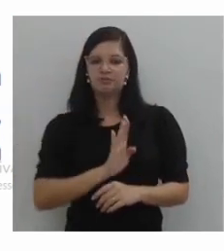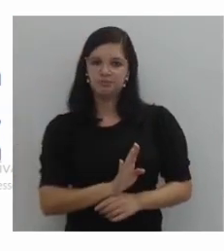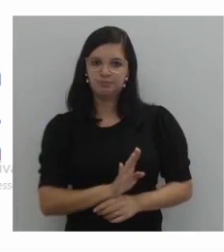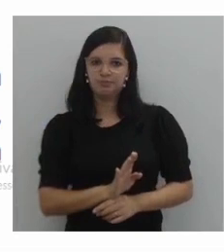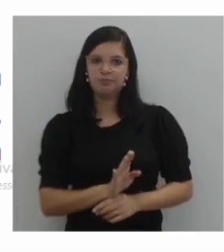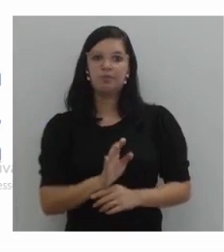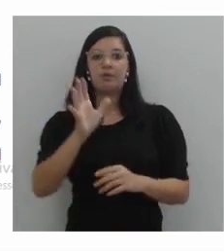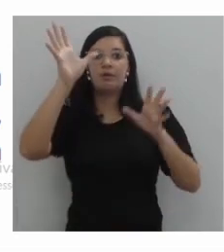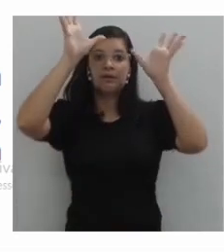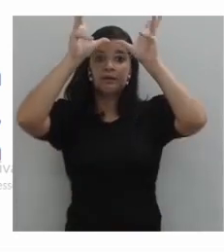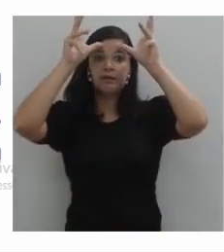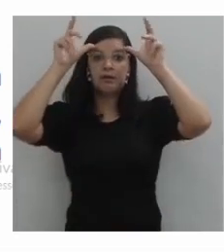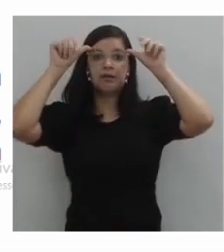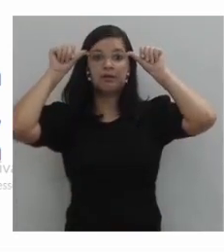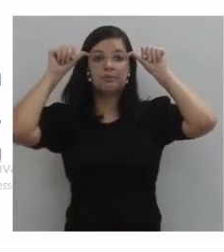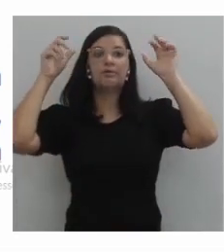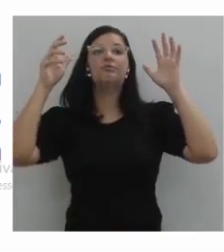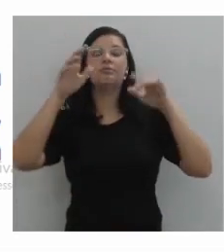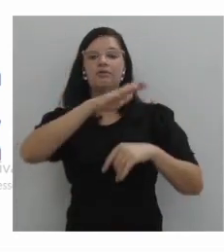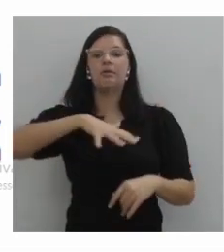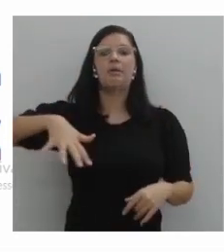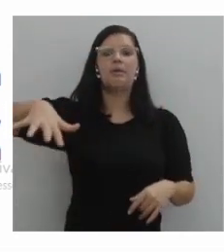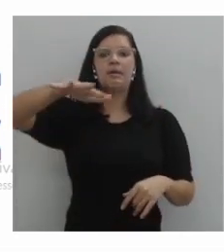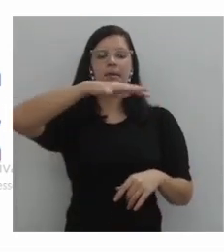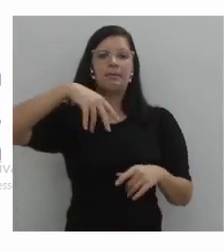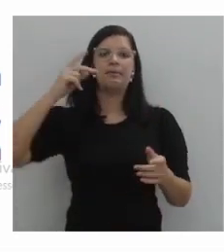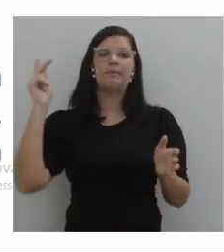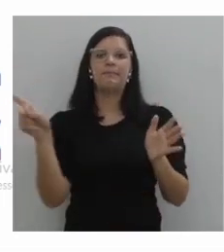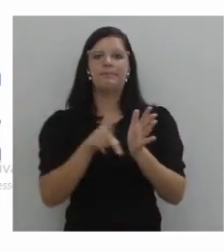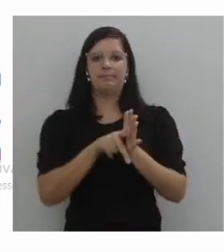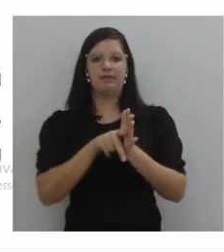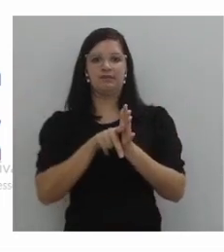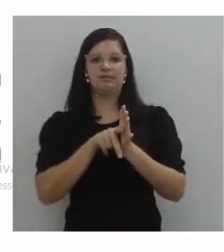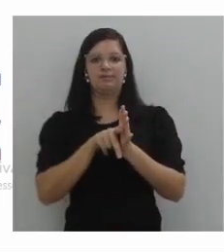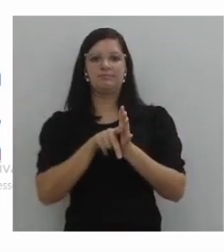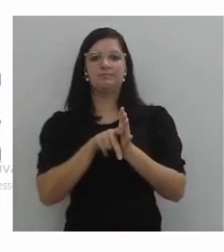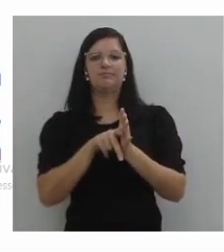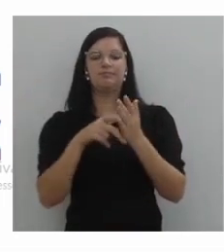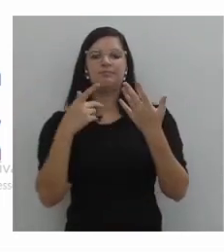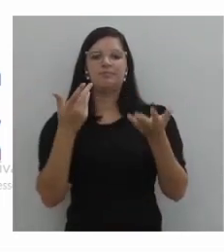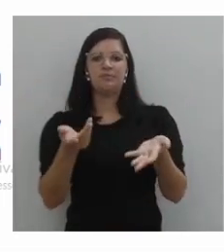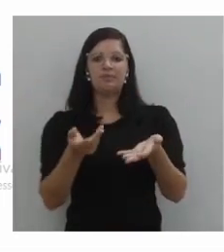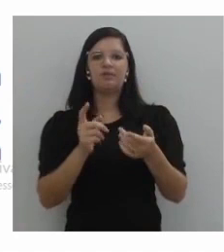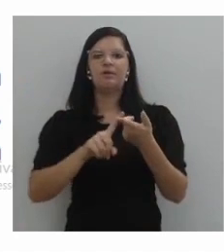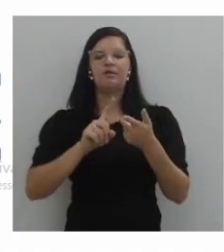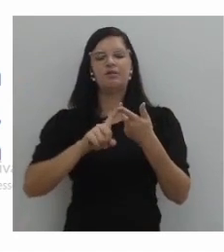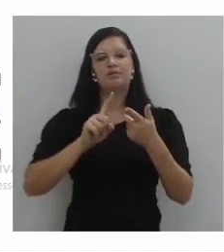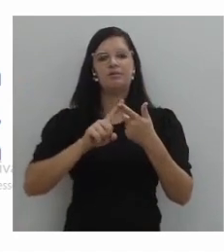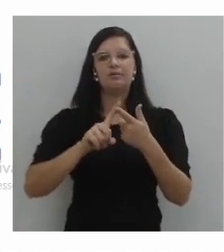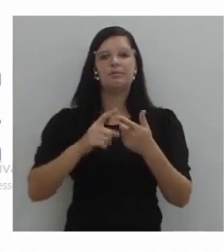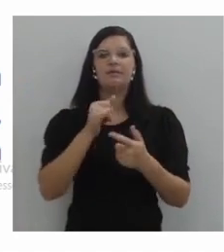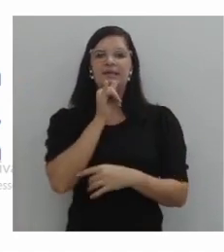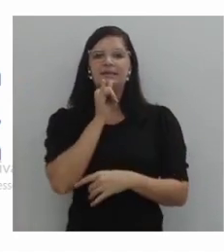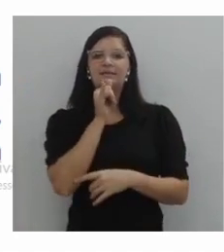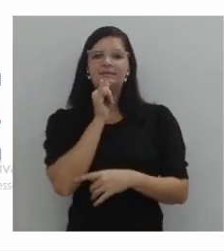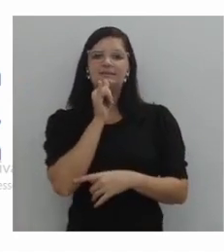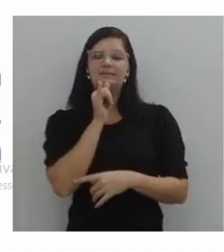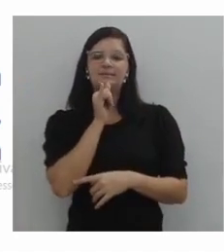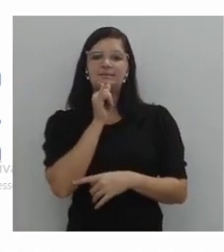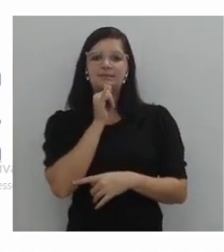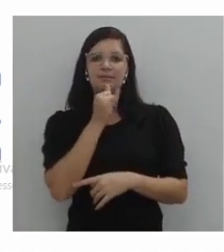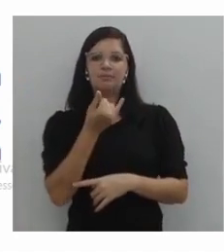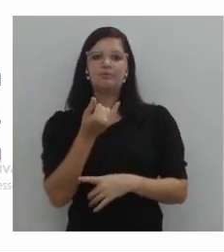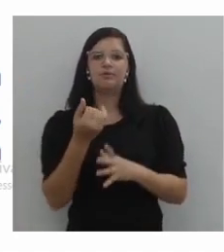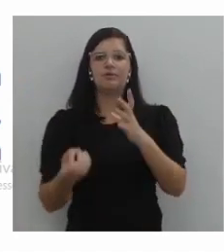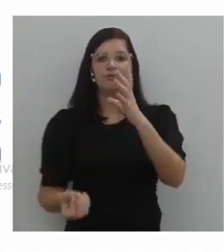região amazônica compõe a maior área desse aquífero Altas do Chão, tá? A gente vai ver também que um exemplo